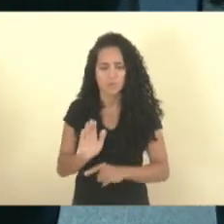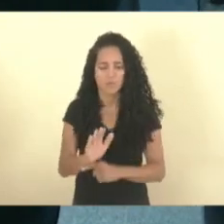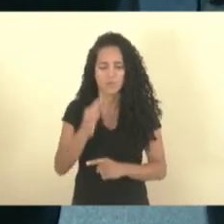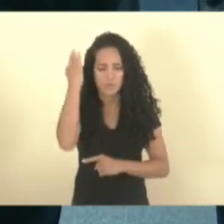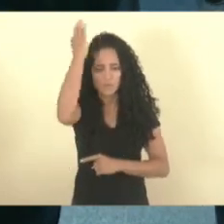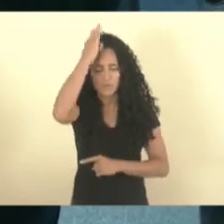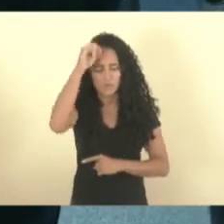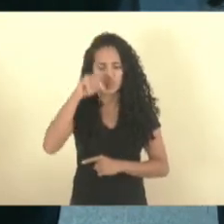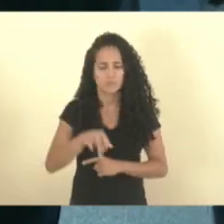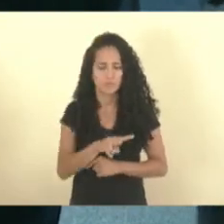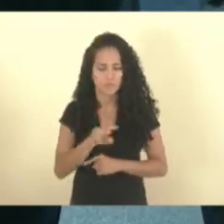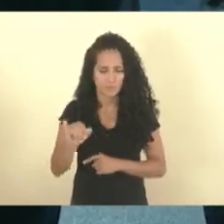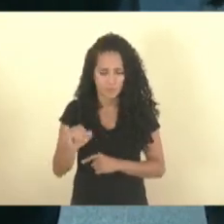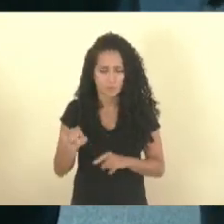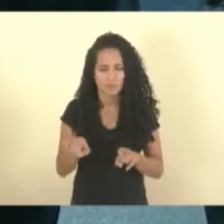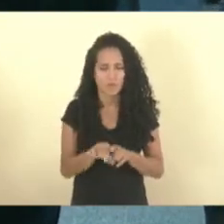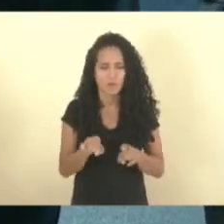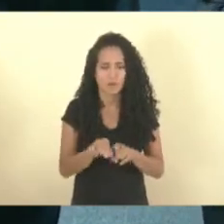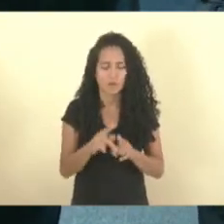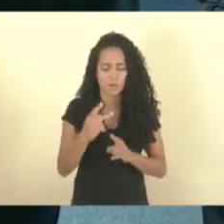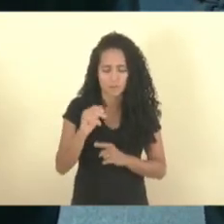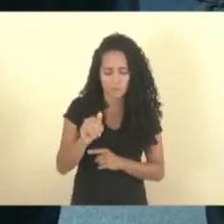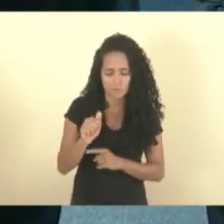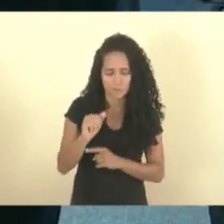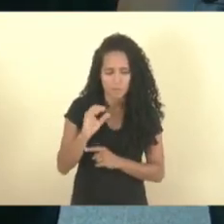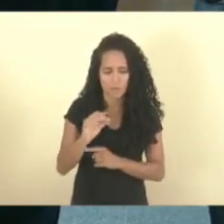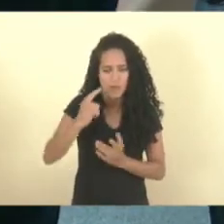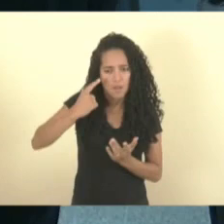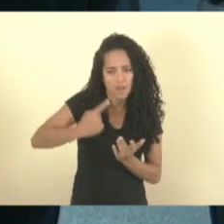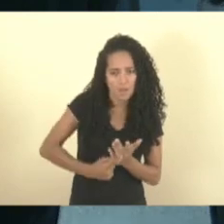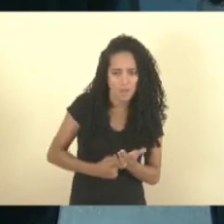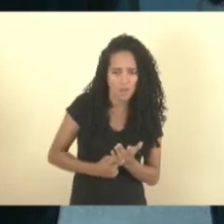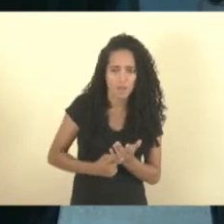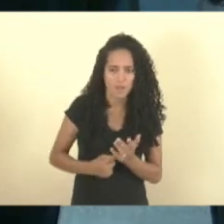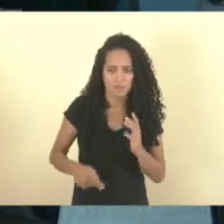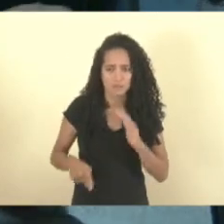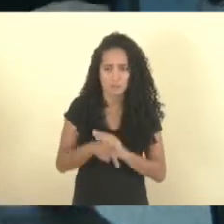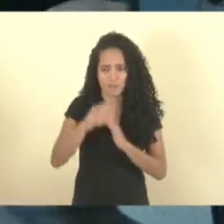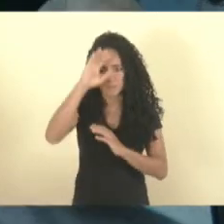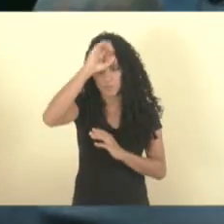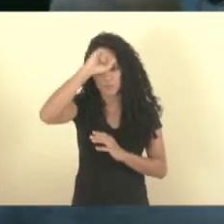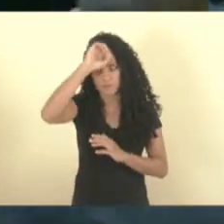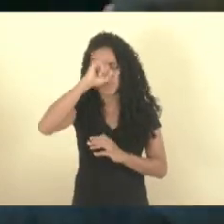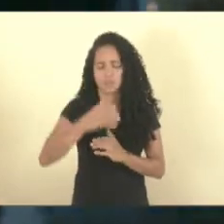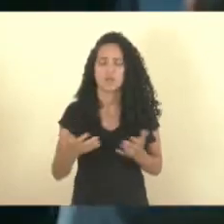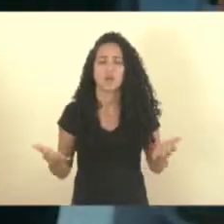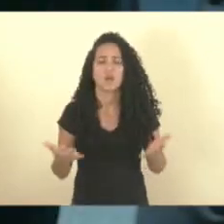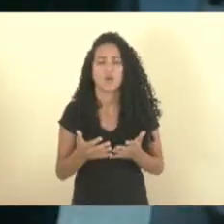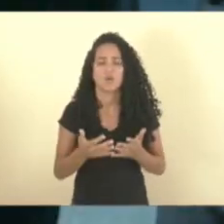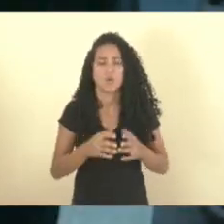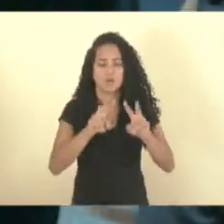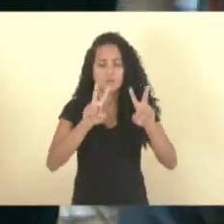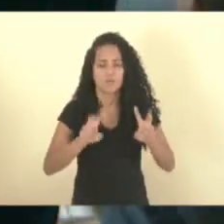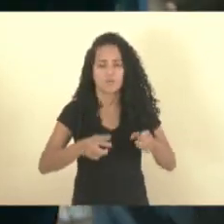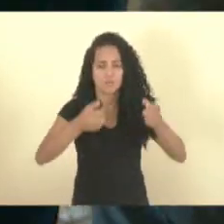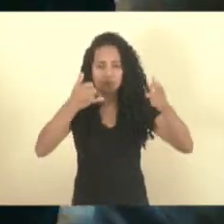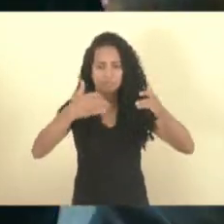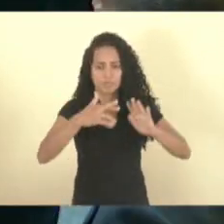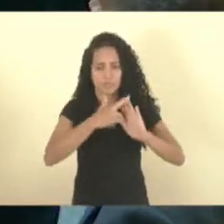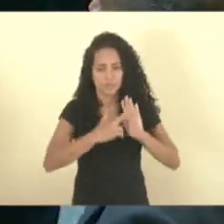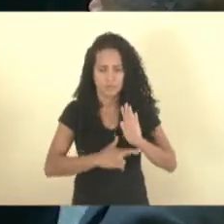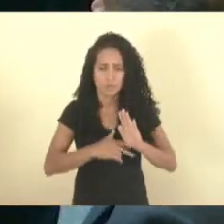Espírito Santo no âmbito do Pacto pela Aprendizagem. Eu estou avocando a matéria para a relatoria, presidente. Aqui trata de